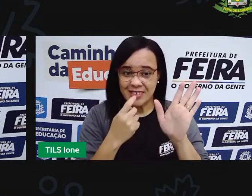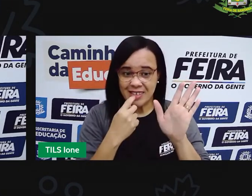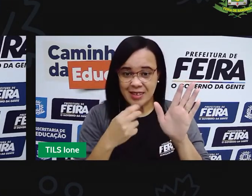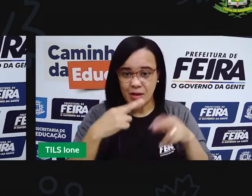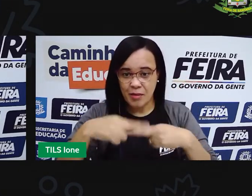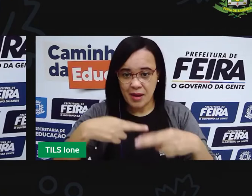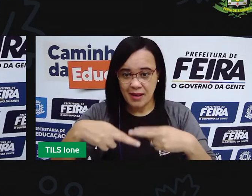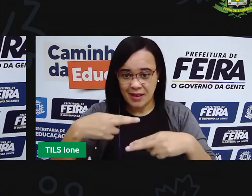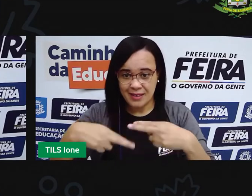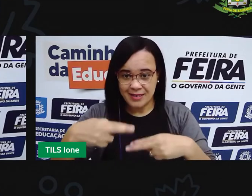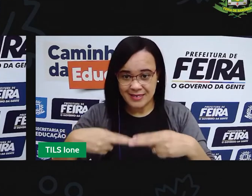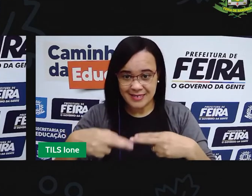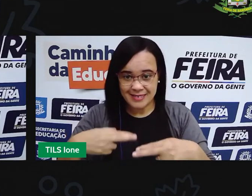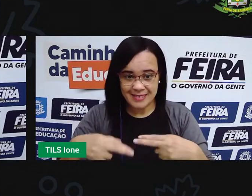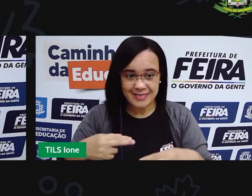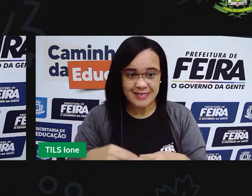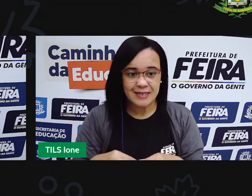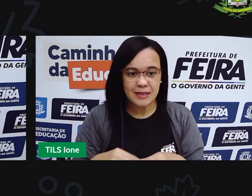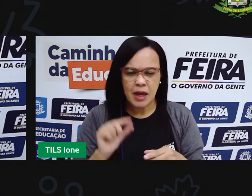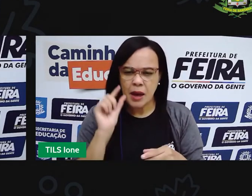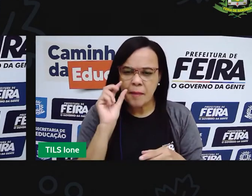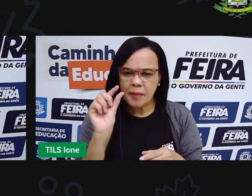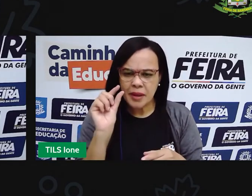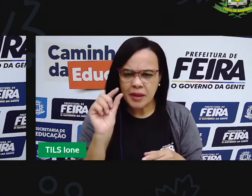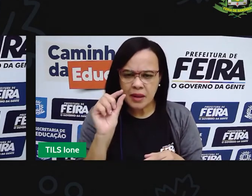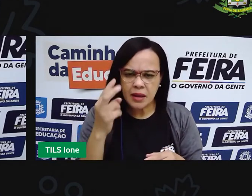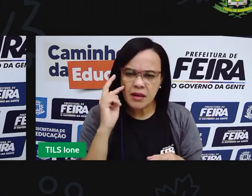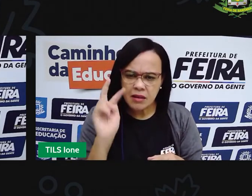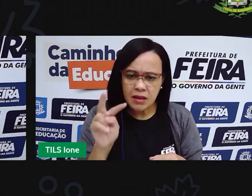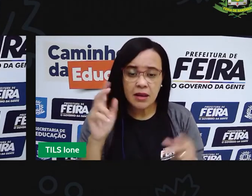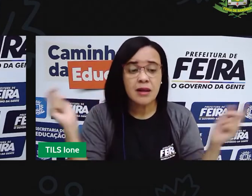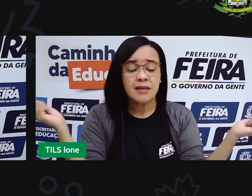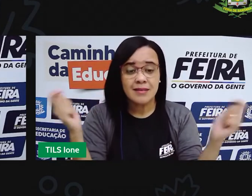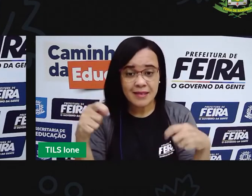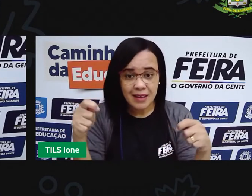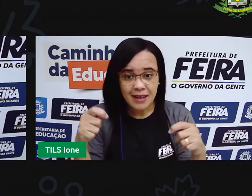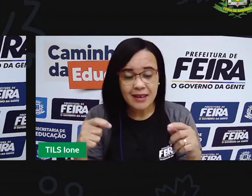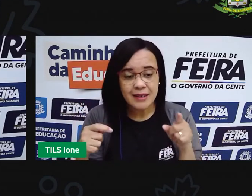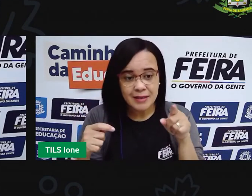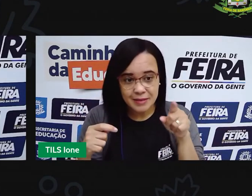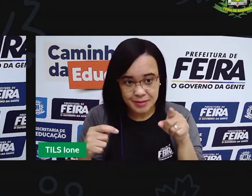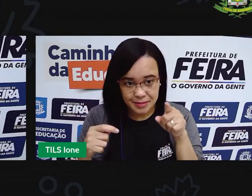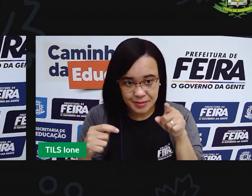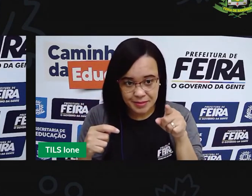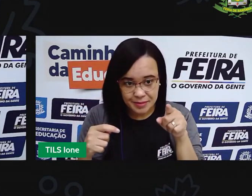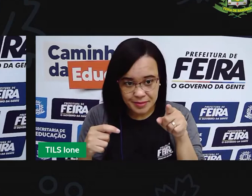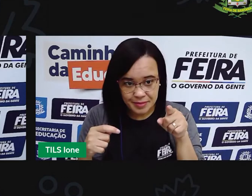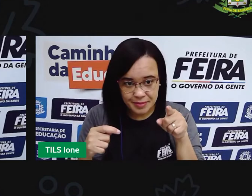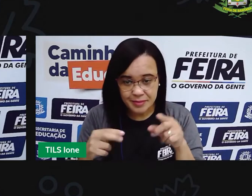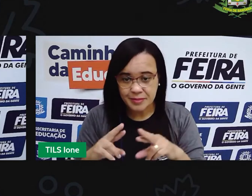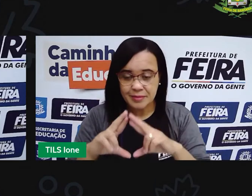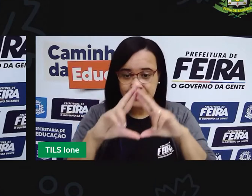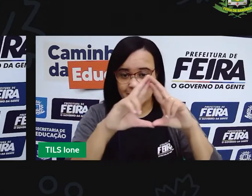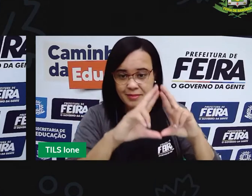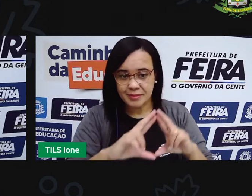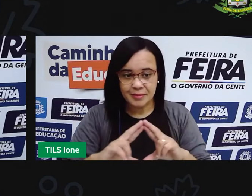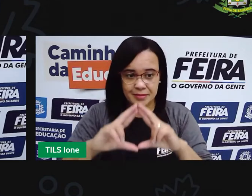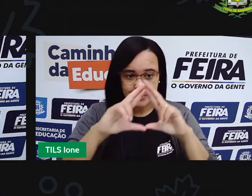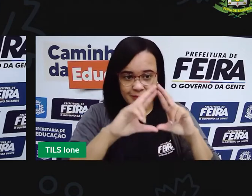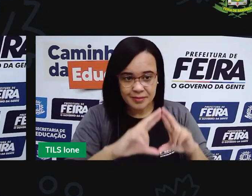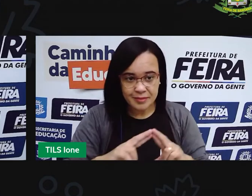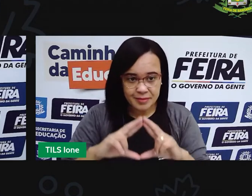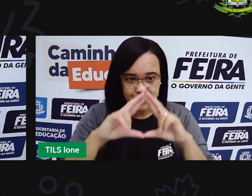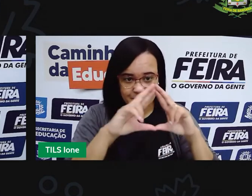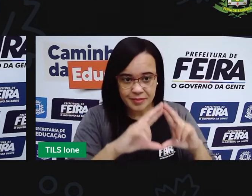Está bem pequeno. Veja se você já consegue observar e vou tentar aproximar mais. Olha, aqui esse